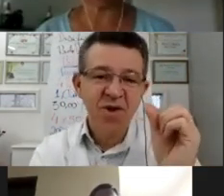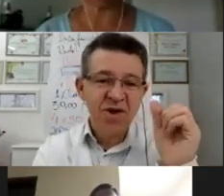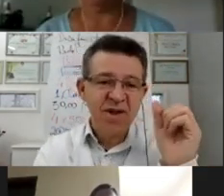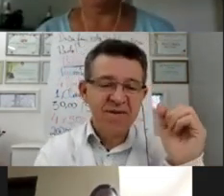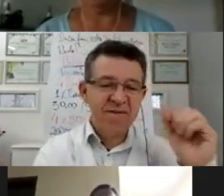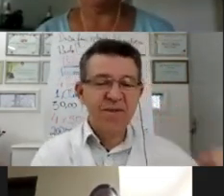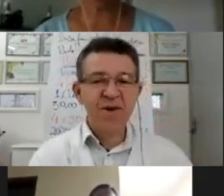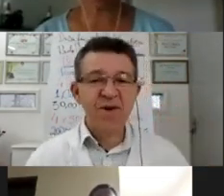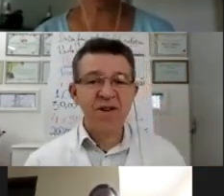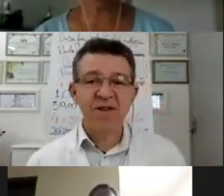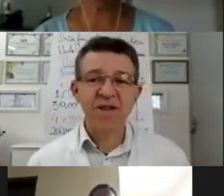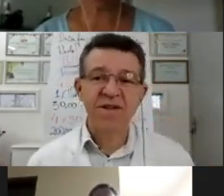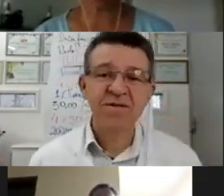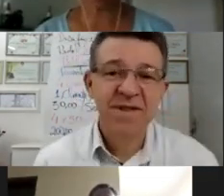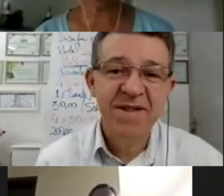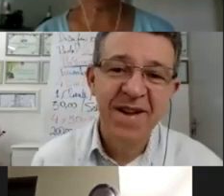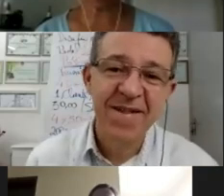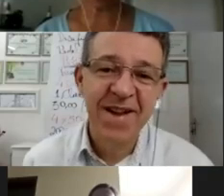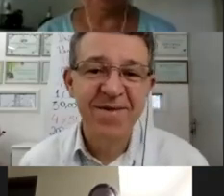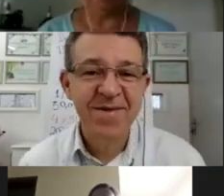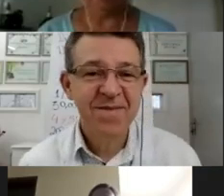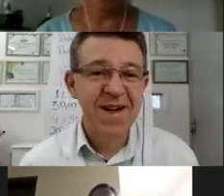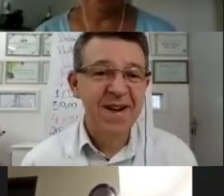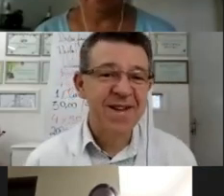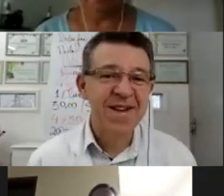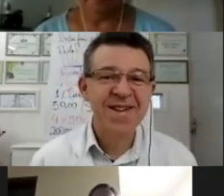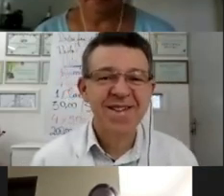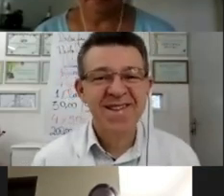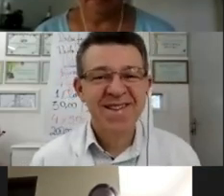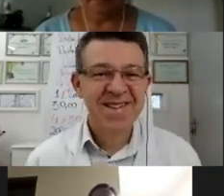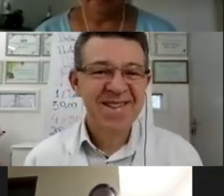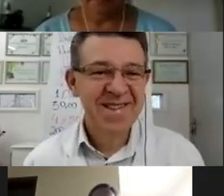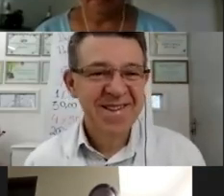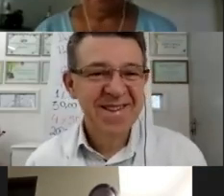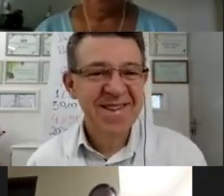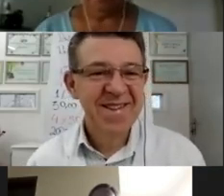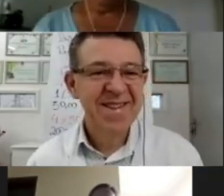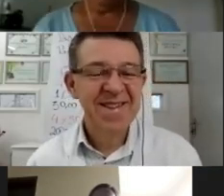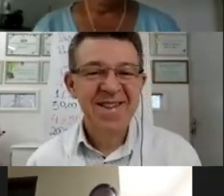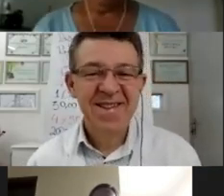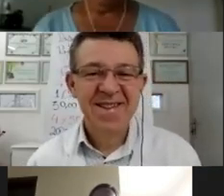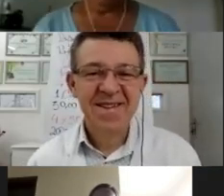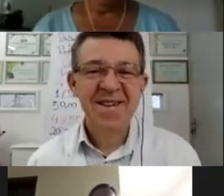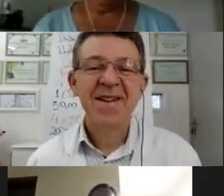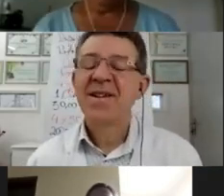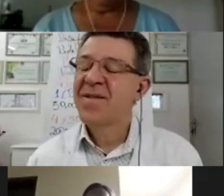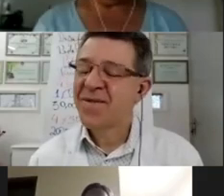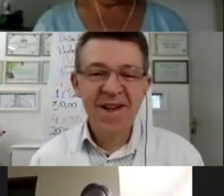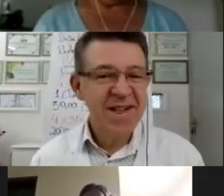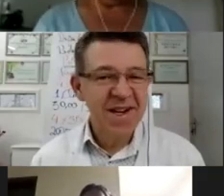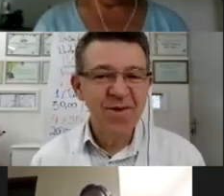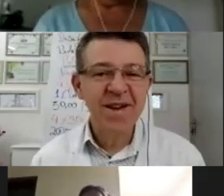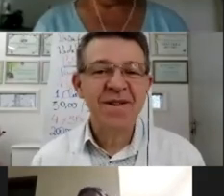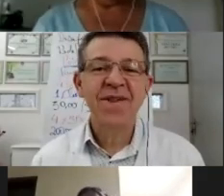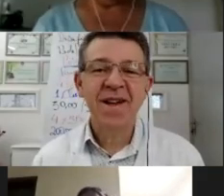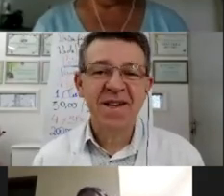Tá joia. Pronto, resolvido. Tá Obrigada. vendo? Eu Maravilha. falei, gente, é porque na hora eu clicava para